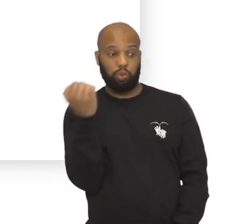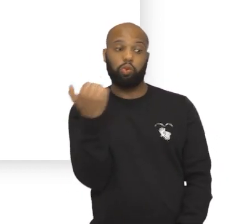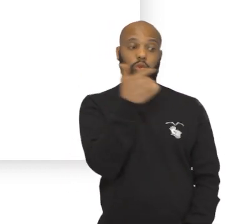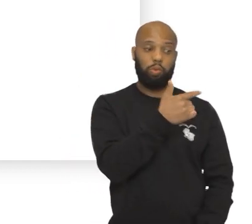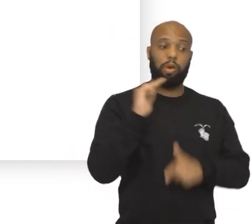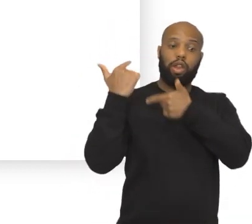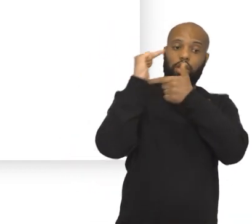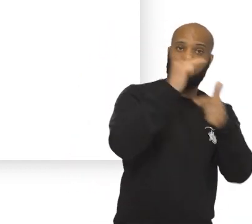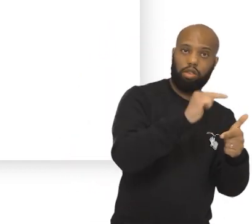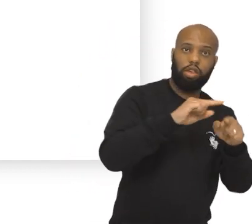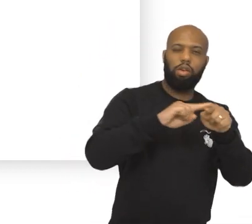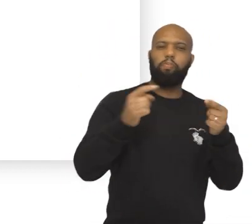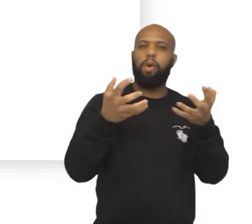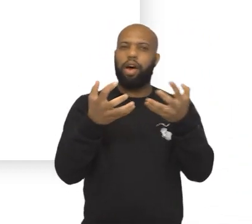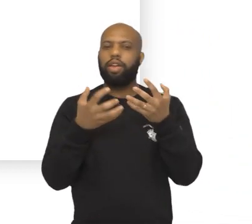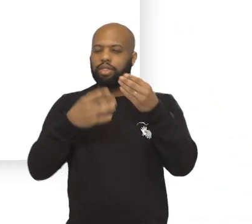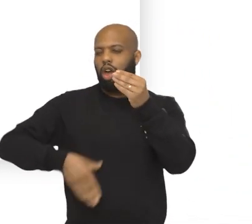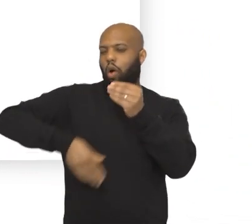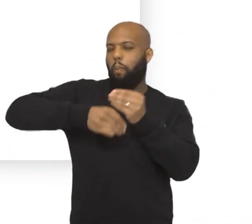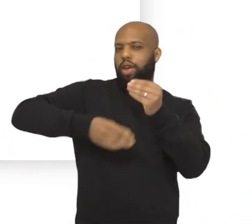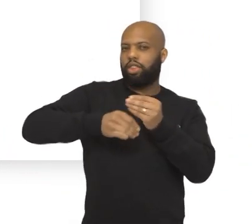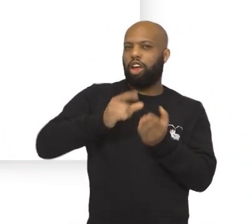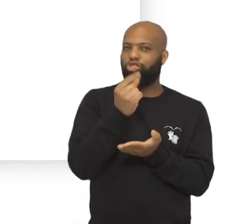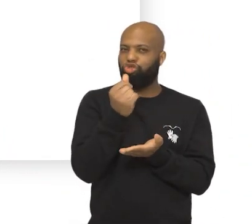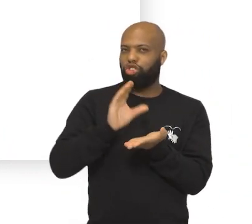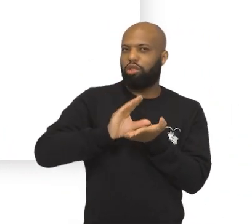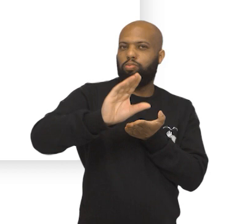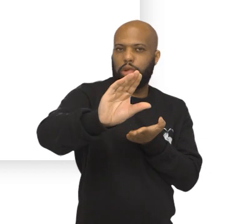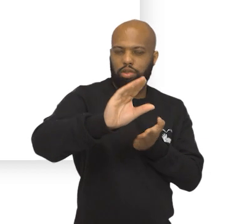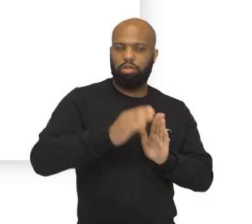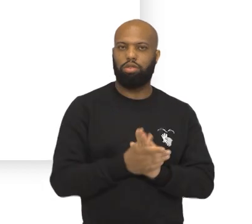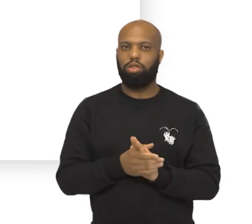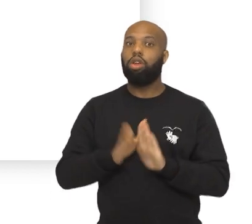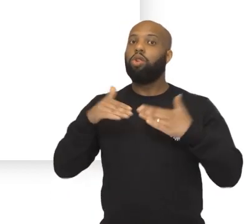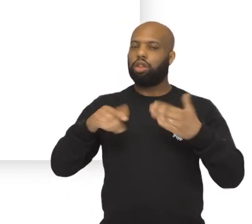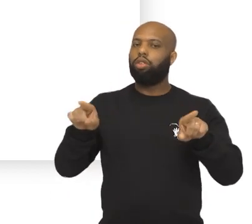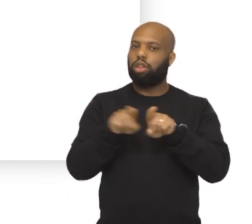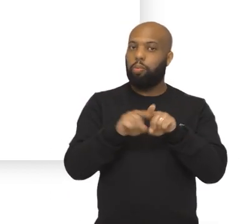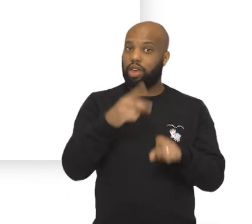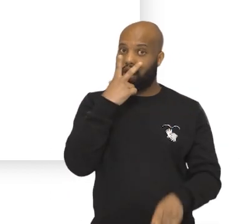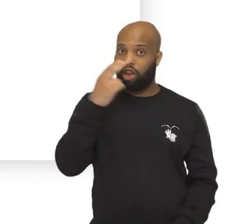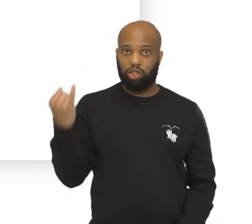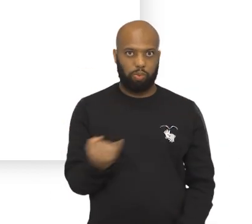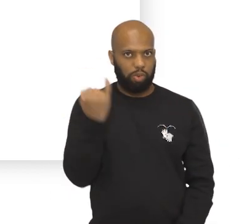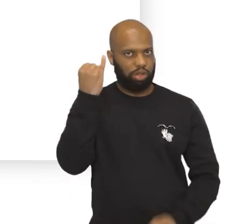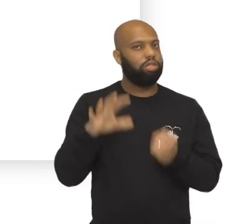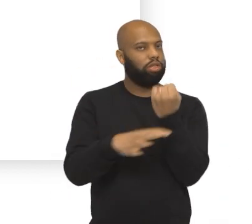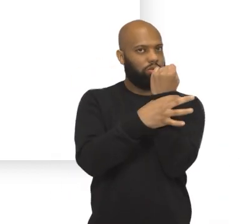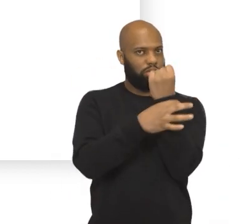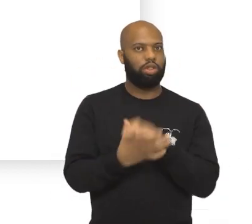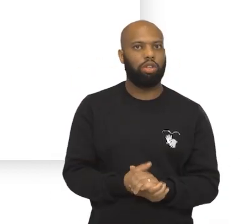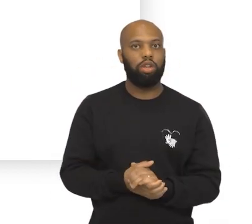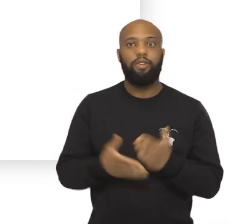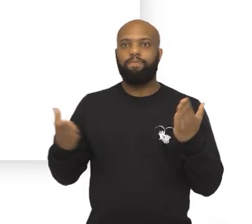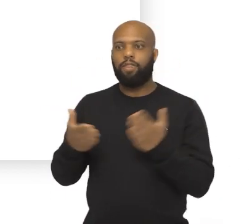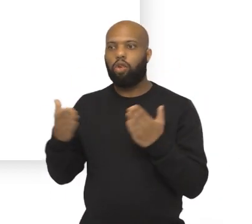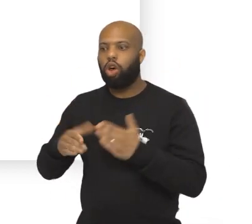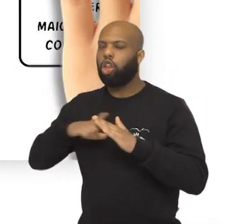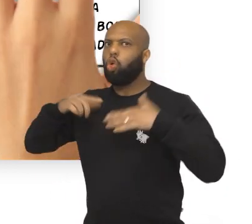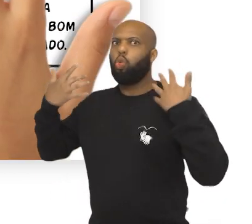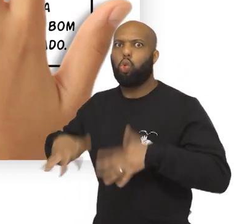assume riscos um pouco maiores em busca de rentabilidade superior à média do mercado da importância a